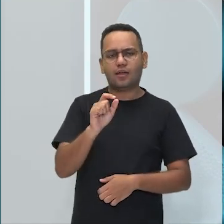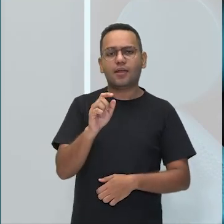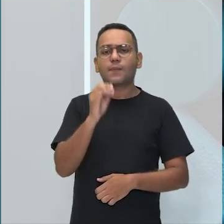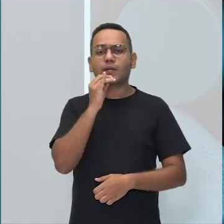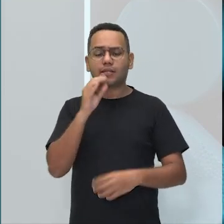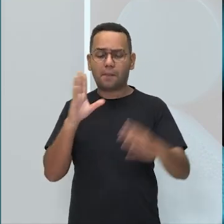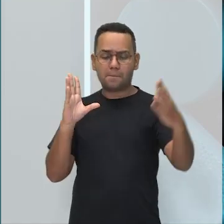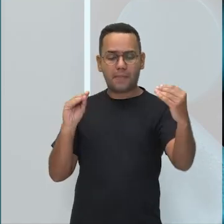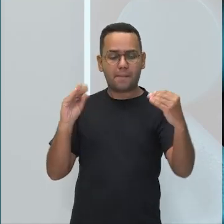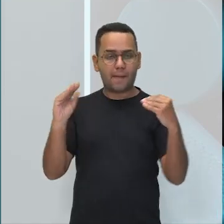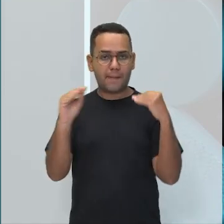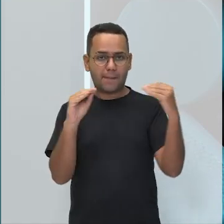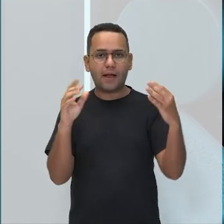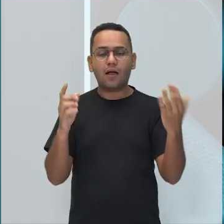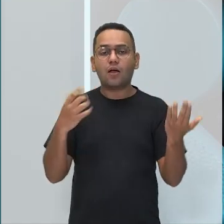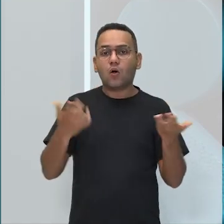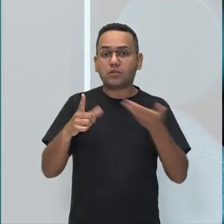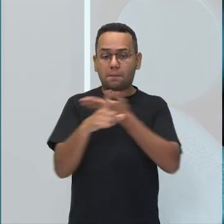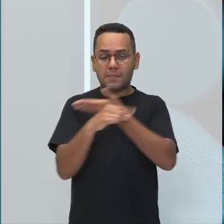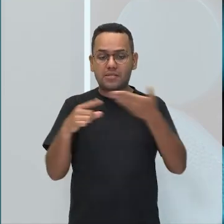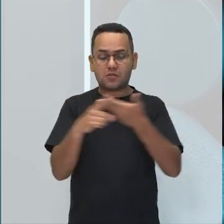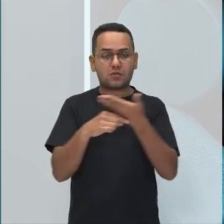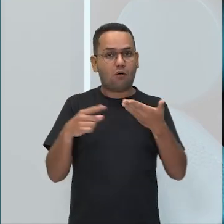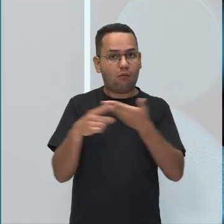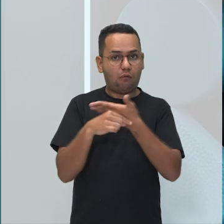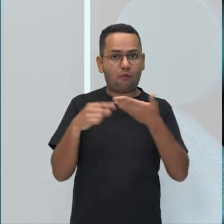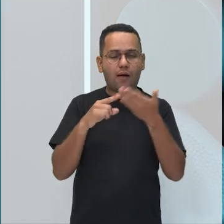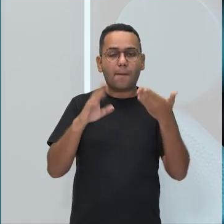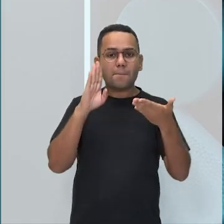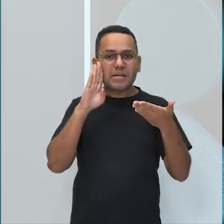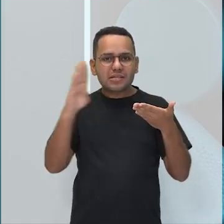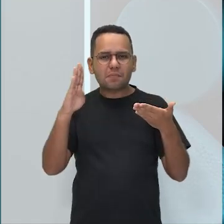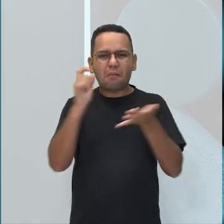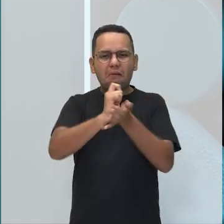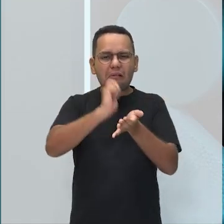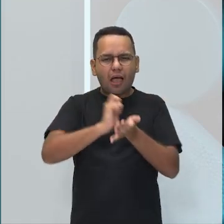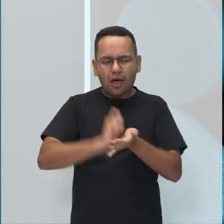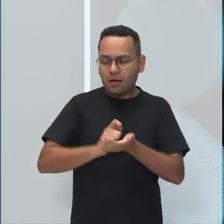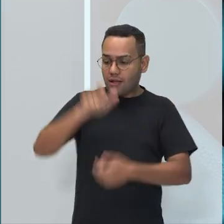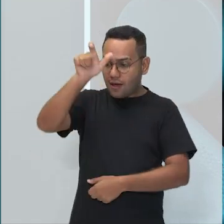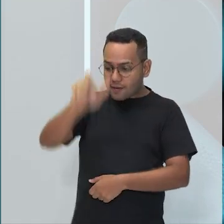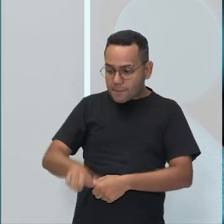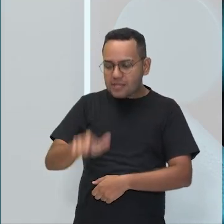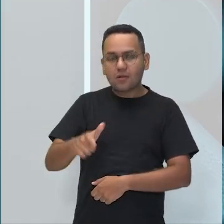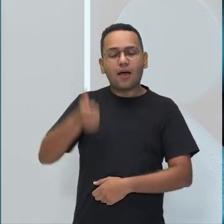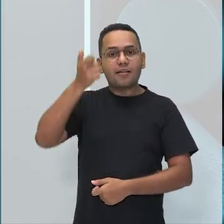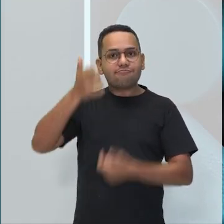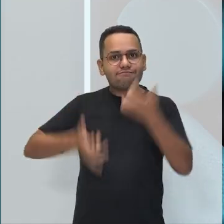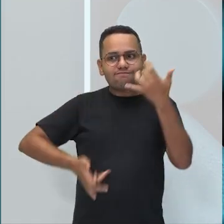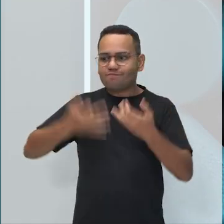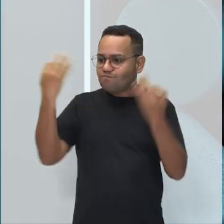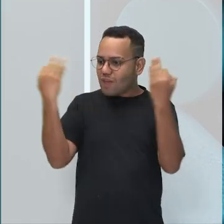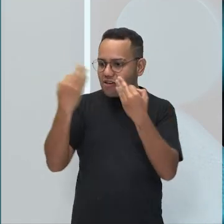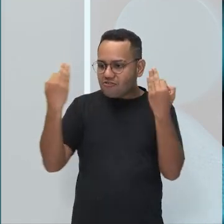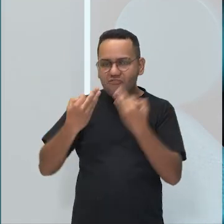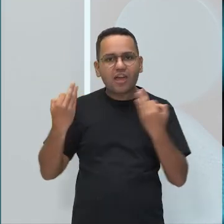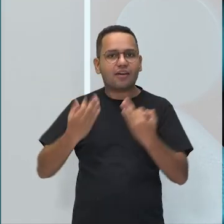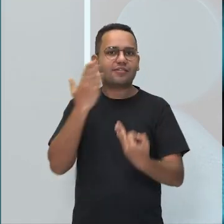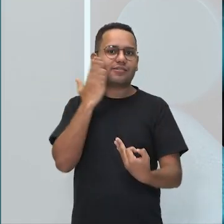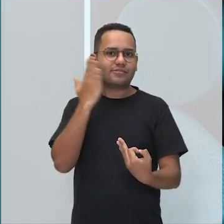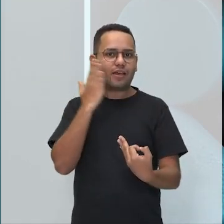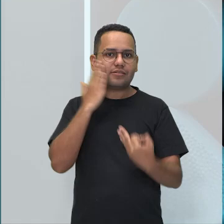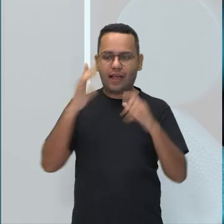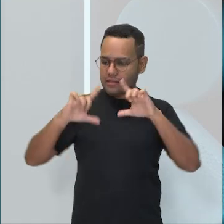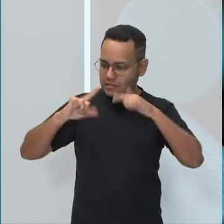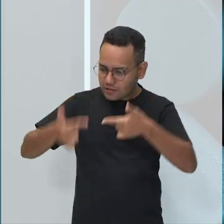Narradores oniscientes que conhecem perfeitamente o personagem, tanto que eles sabem o que o personagem está pensando, quais são os sentimentos